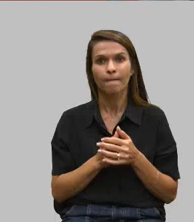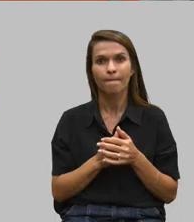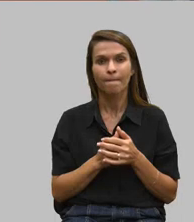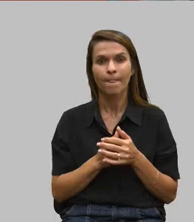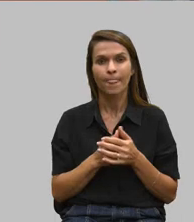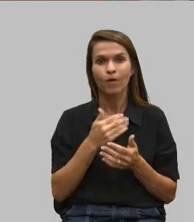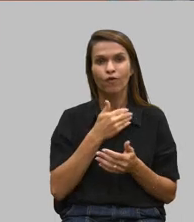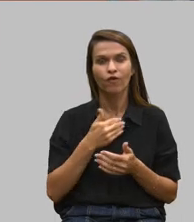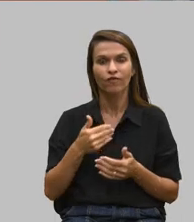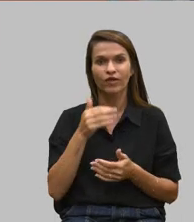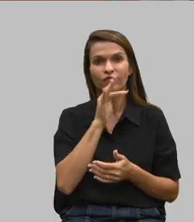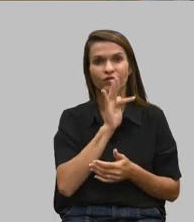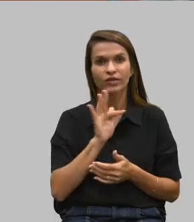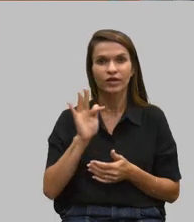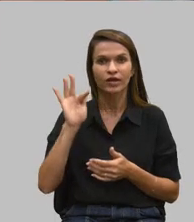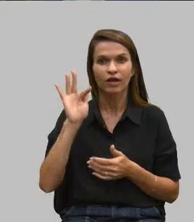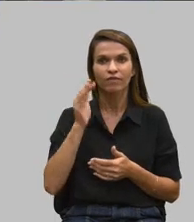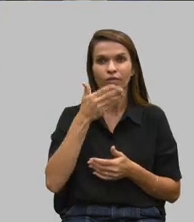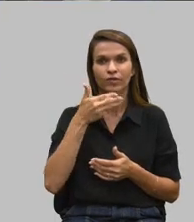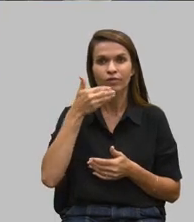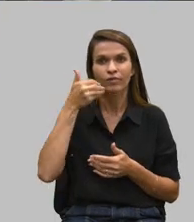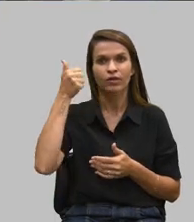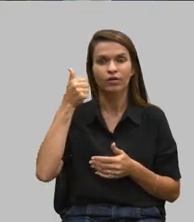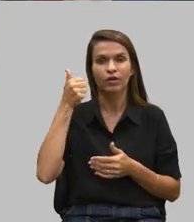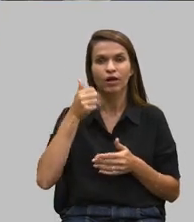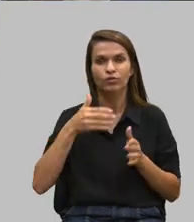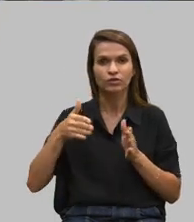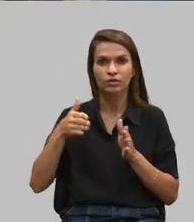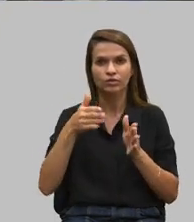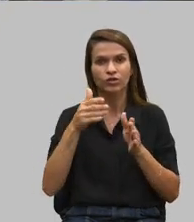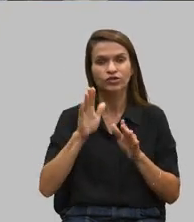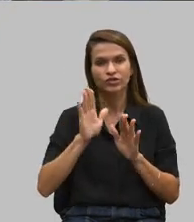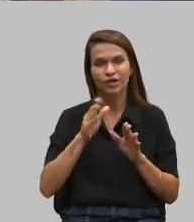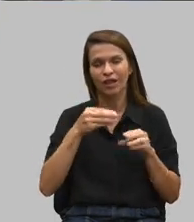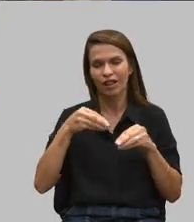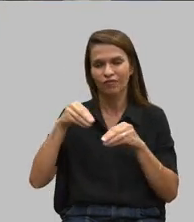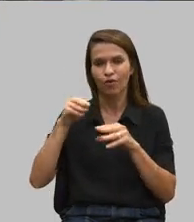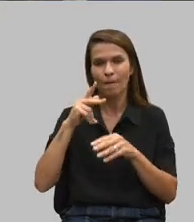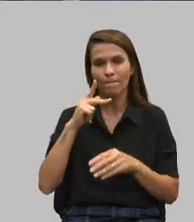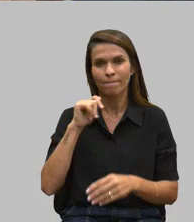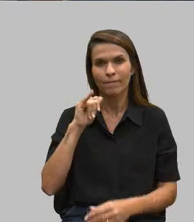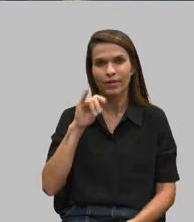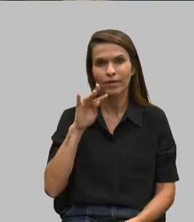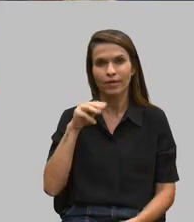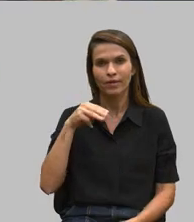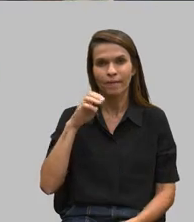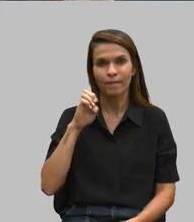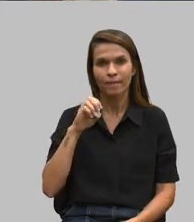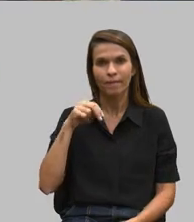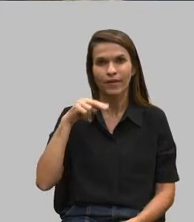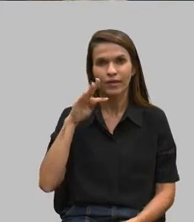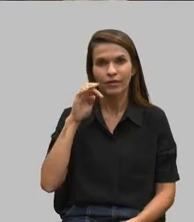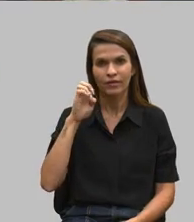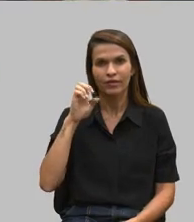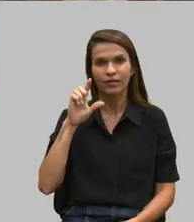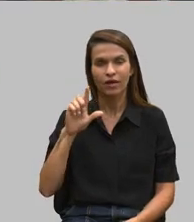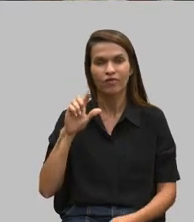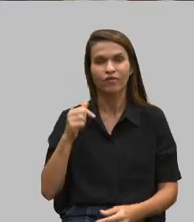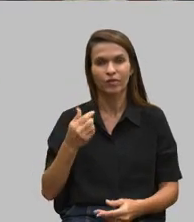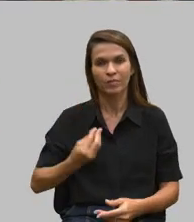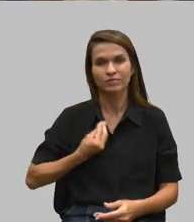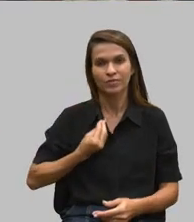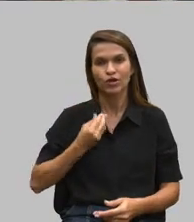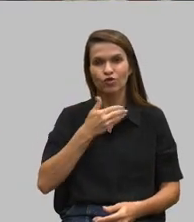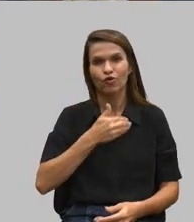vai poder melhorar o seu Rumo porque já levou Pimentel para poder ficar lá no governo federal como é